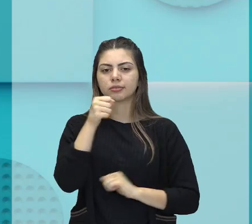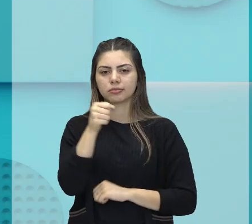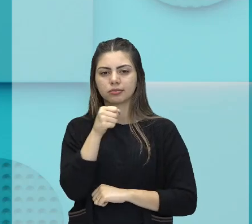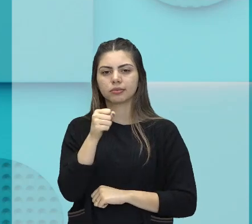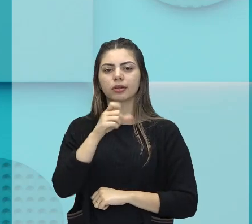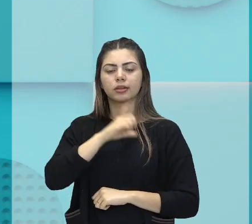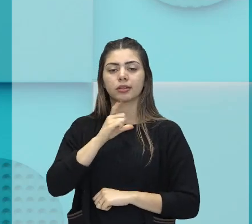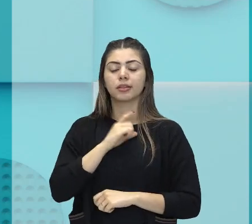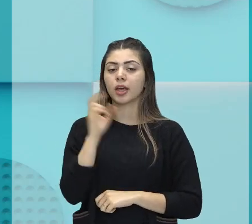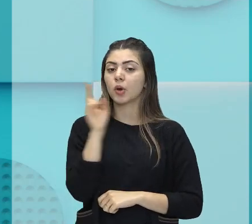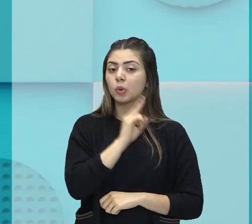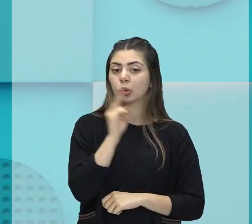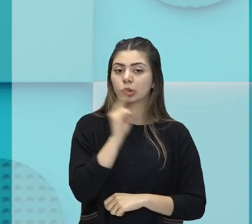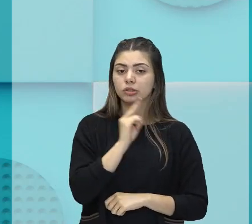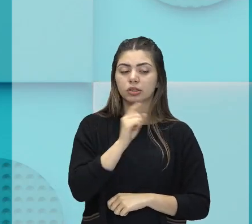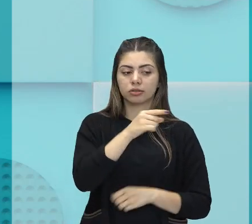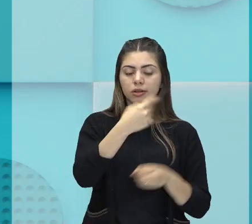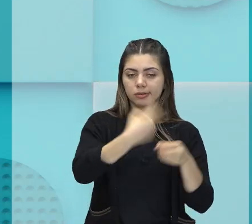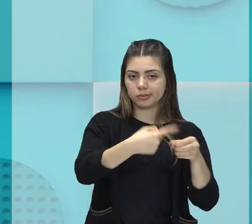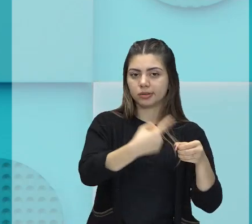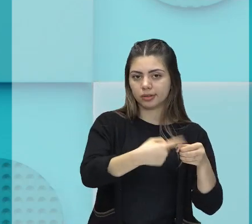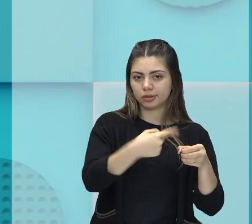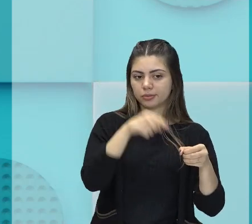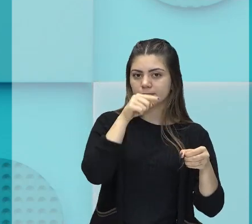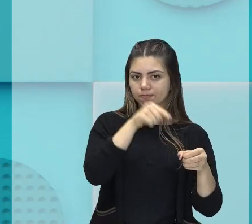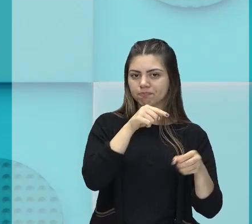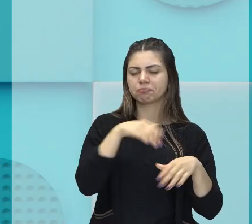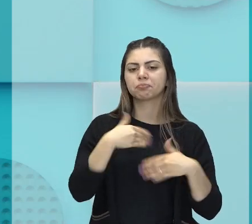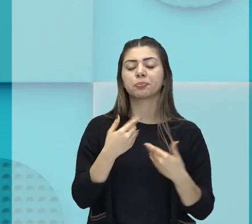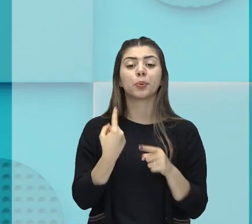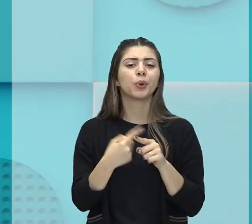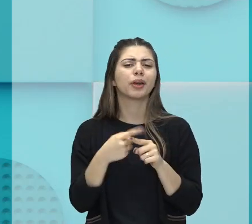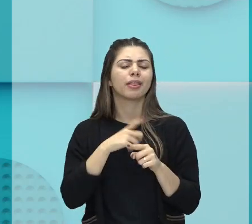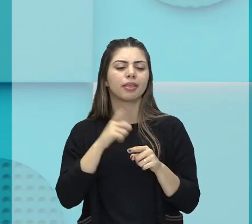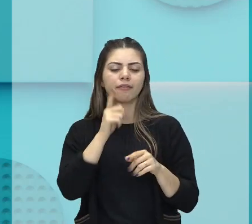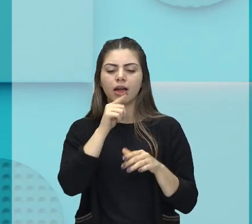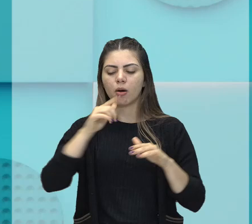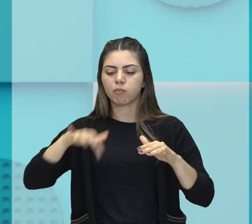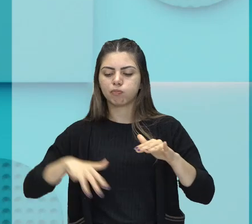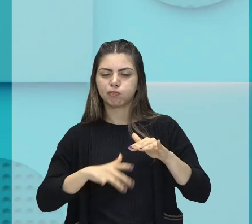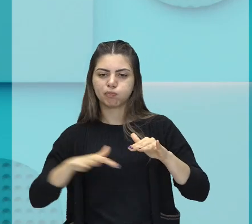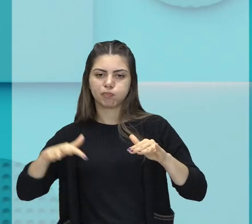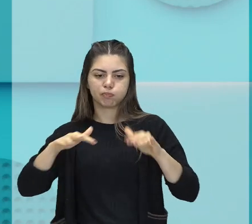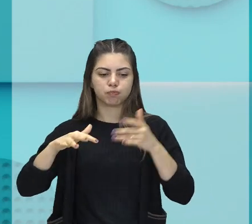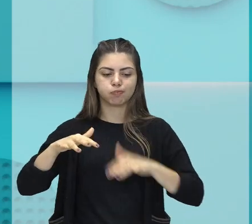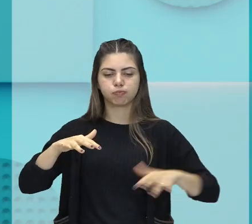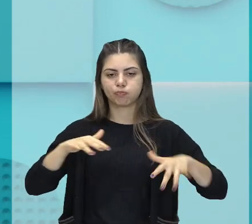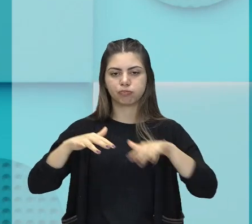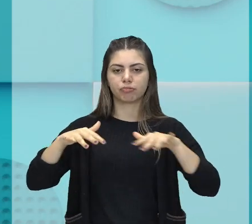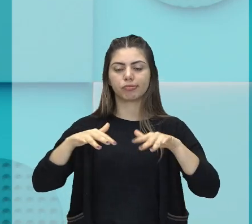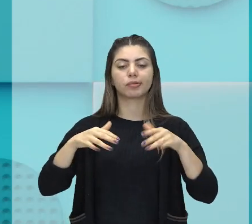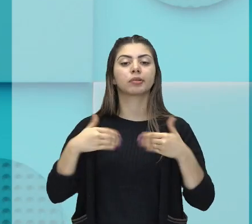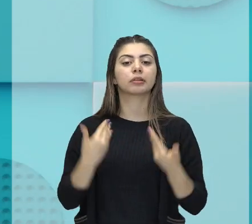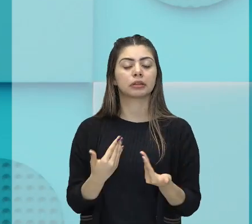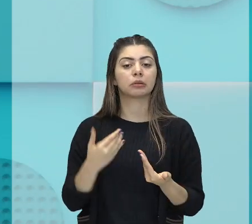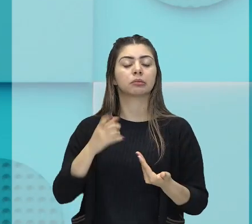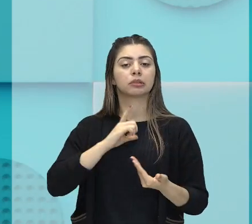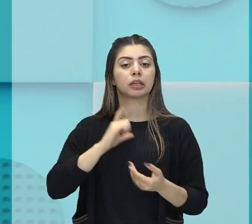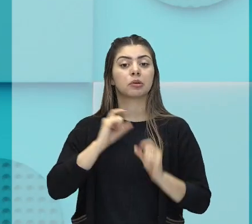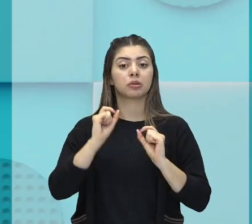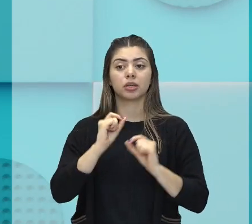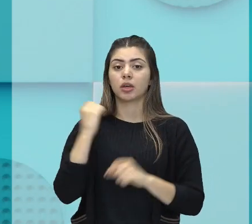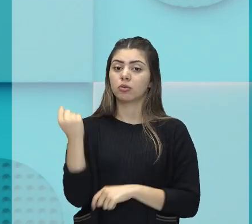de emergência em Boca do Acre, devido às cheias dos rios Acre e Purus, ressalta a gravidade